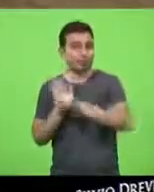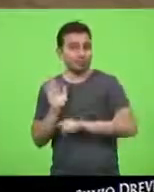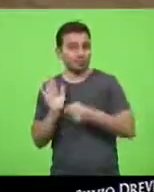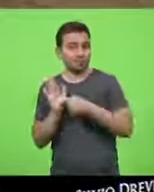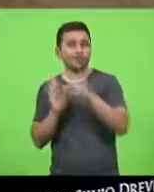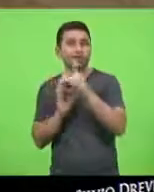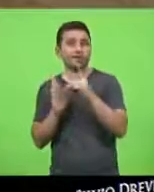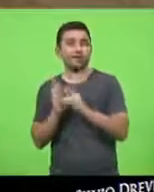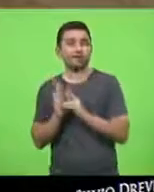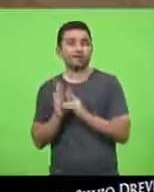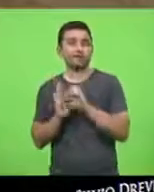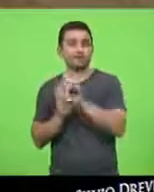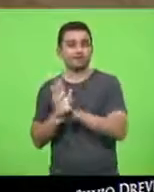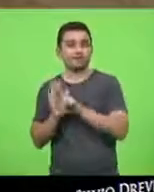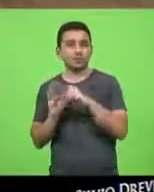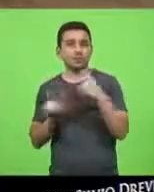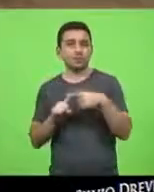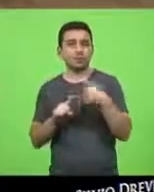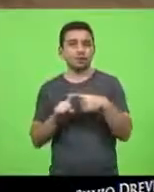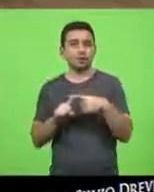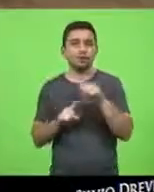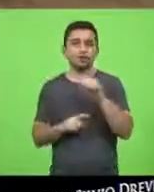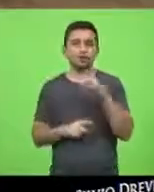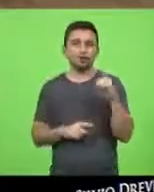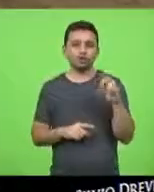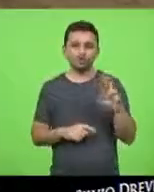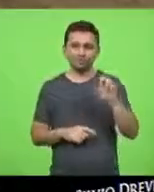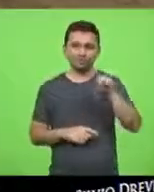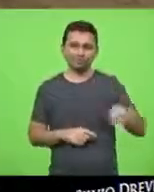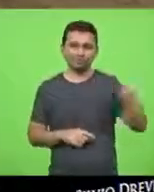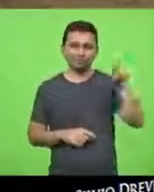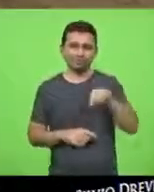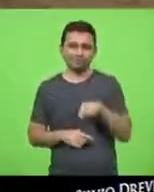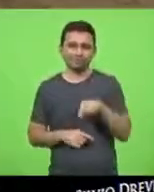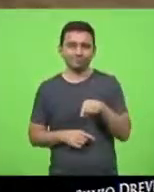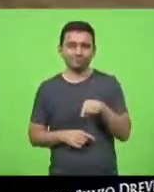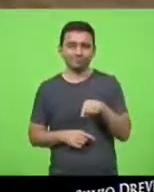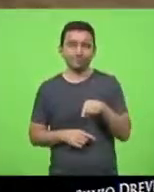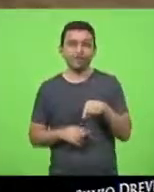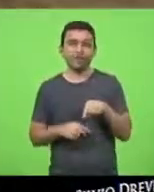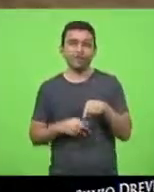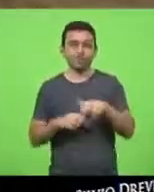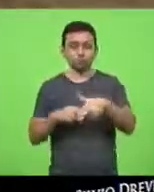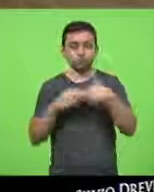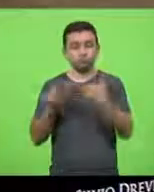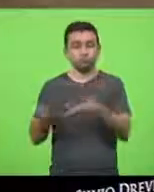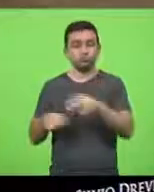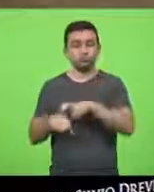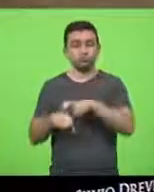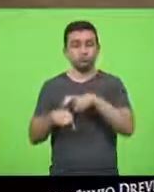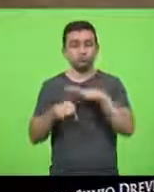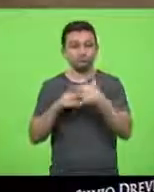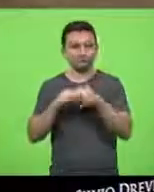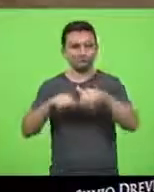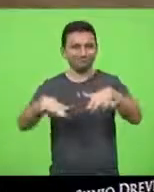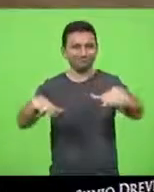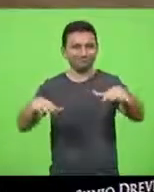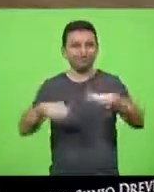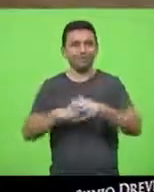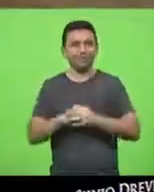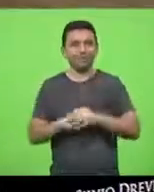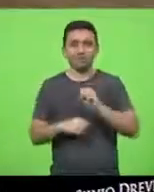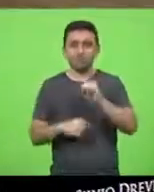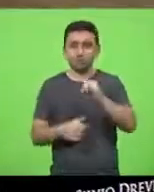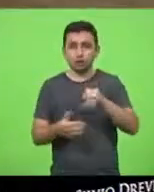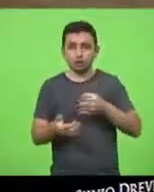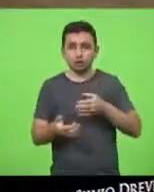legislativo, porque a dívida do Estado foi suspensa por conta da pandemia. Mas, se nós não permitir que seja aprovado